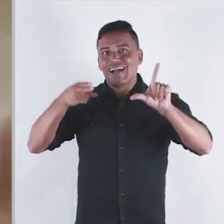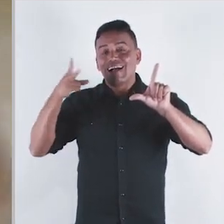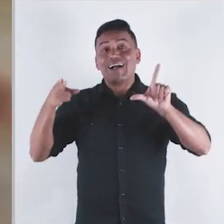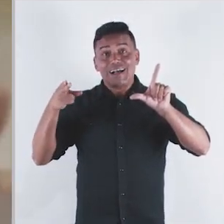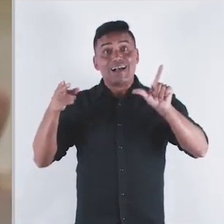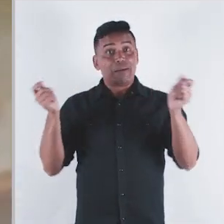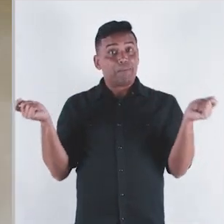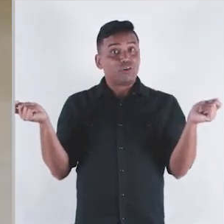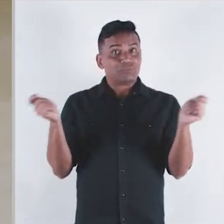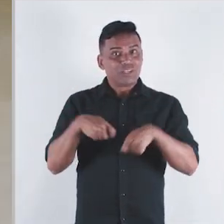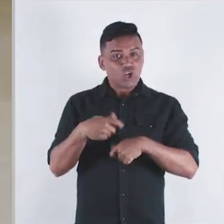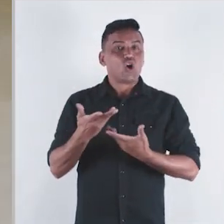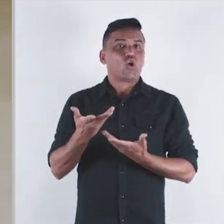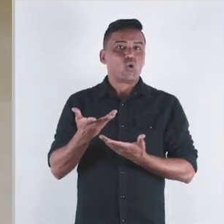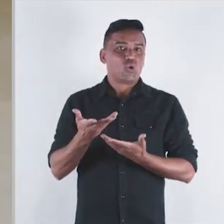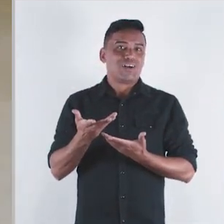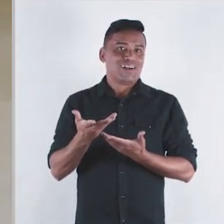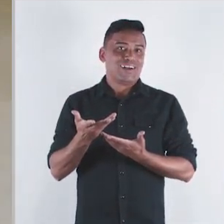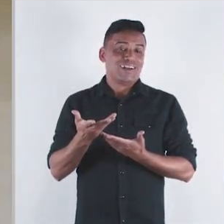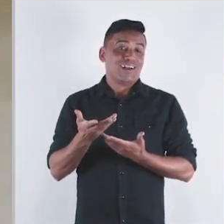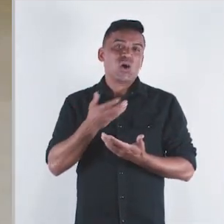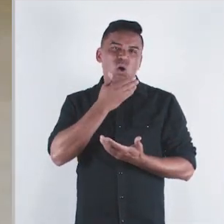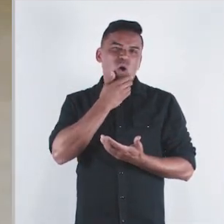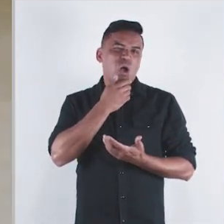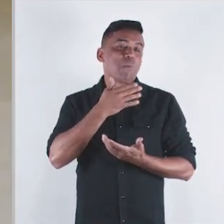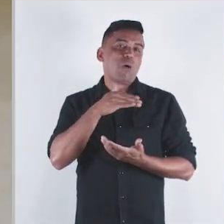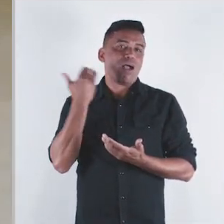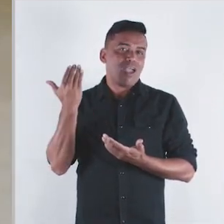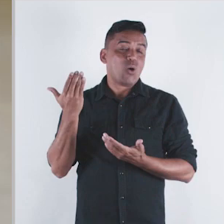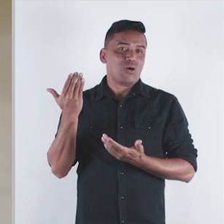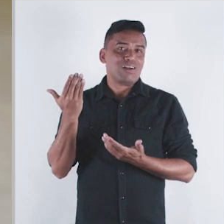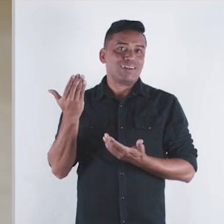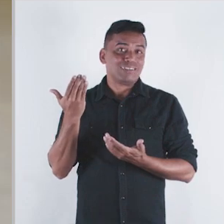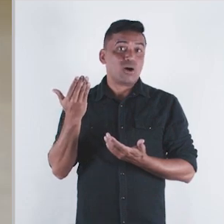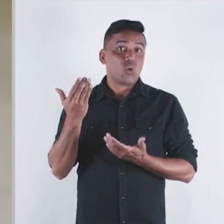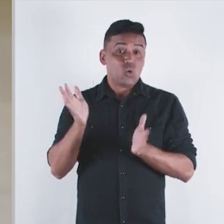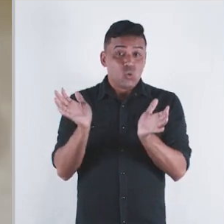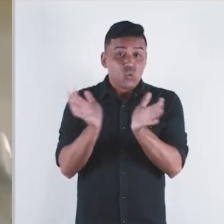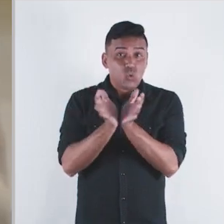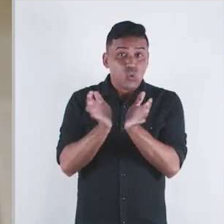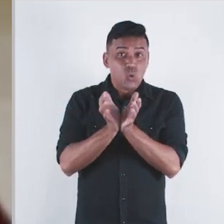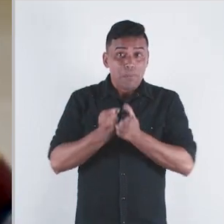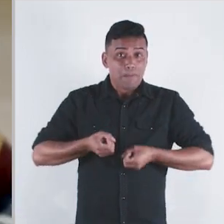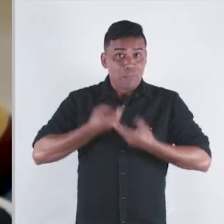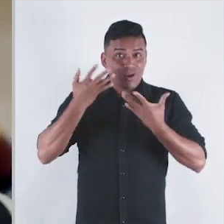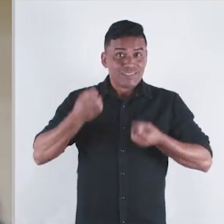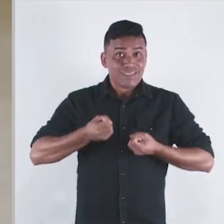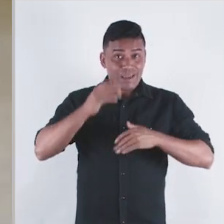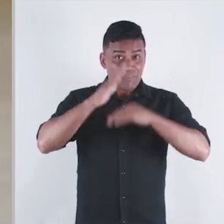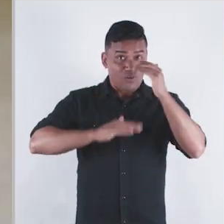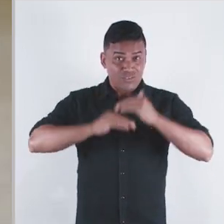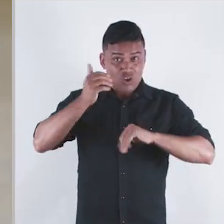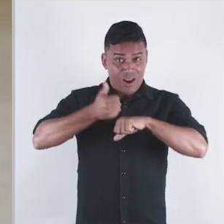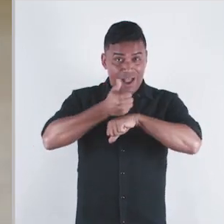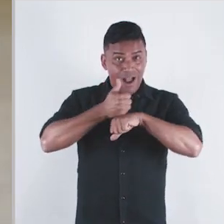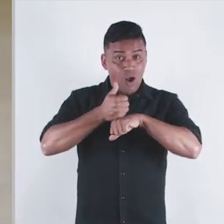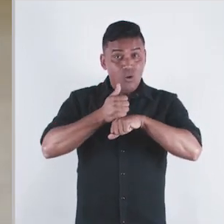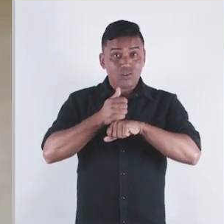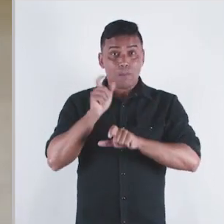possibilitou, né, o Flash morreu, possibilitou que os poetas lidassem com a palavra